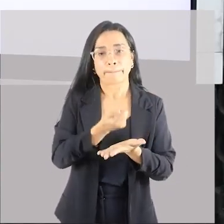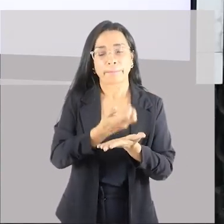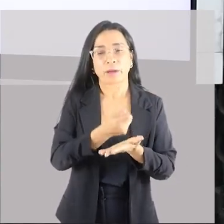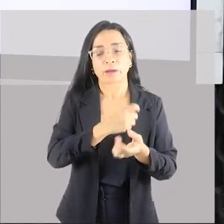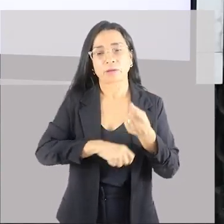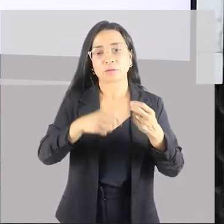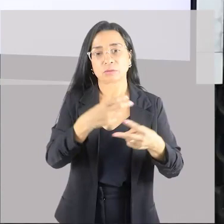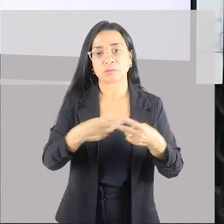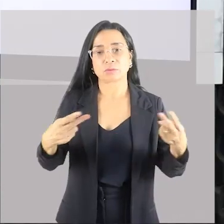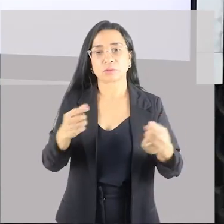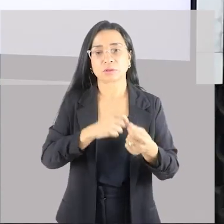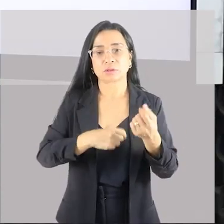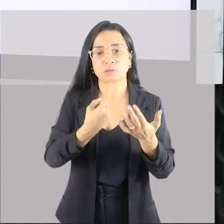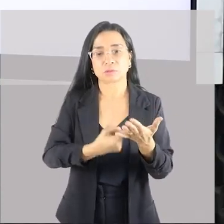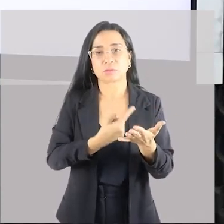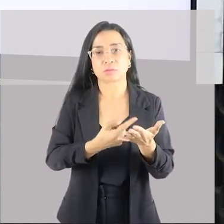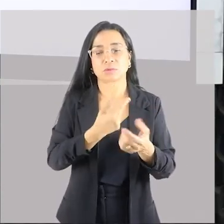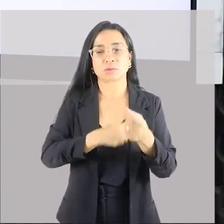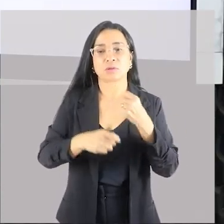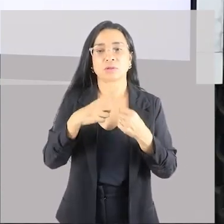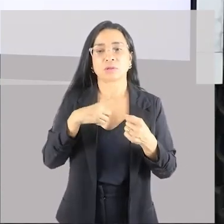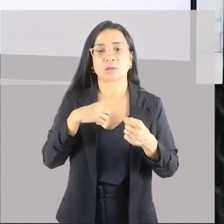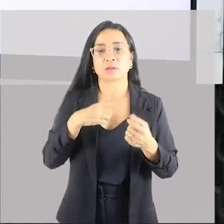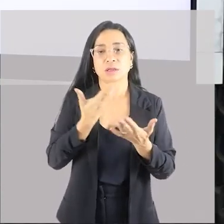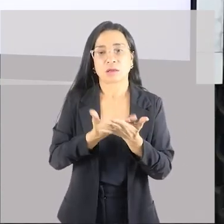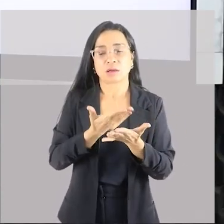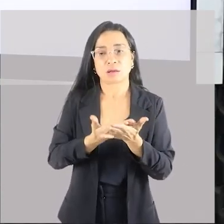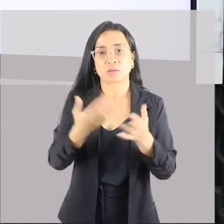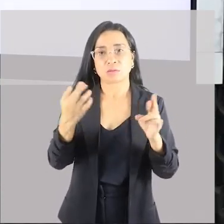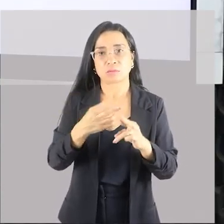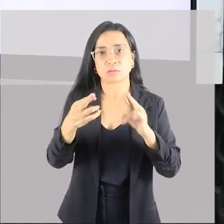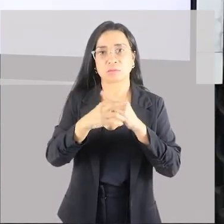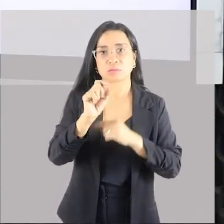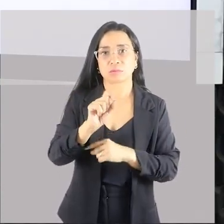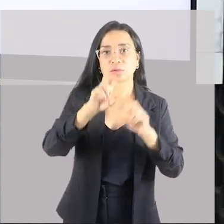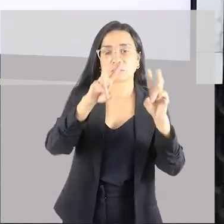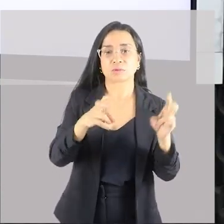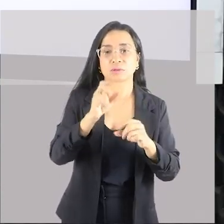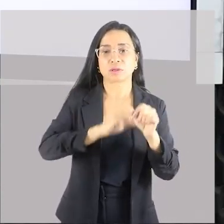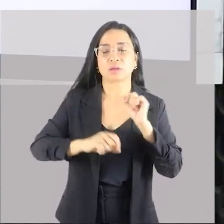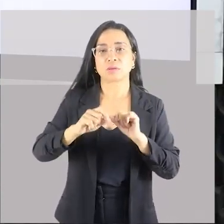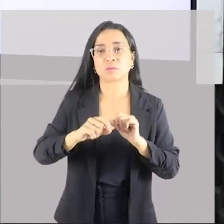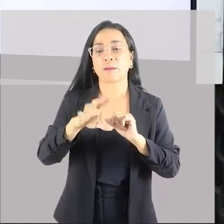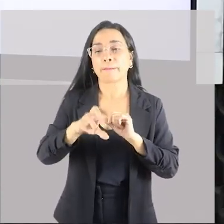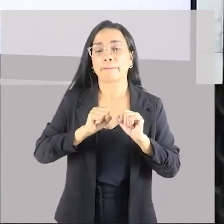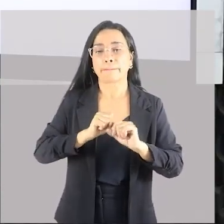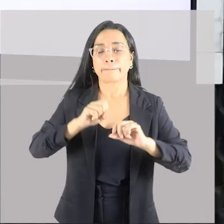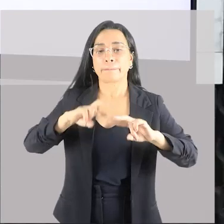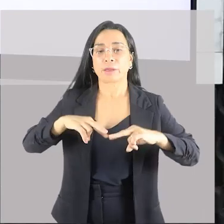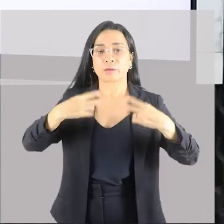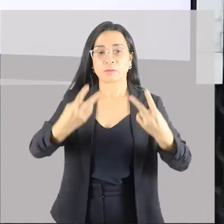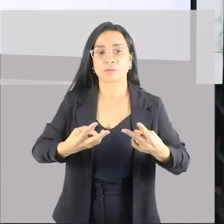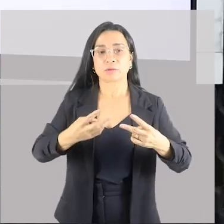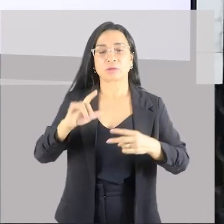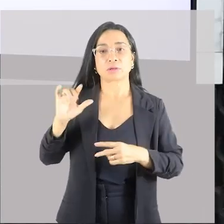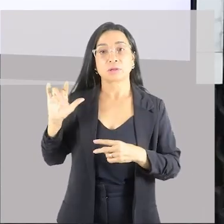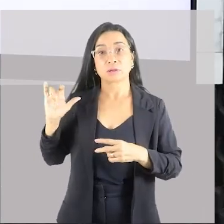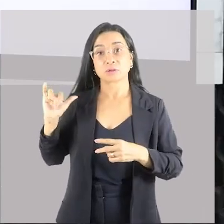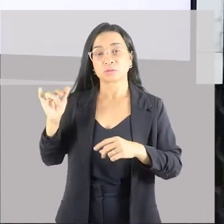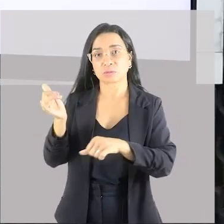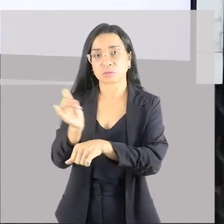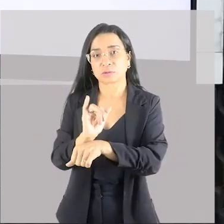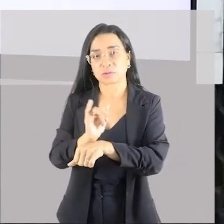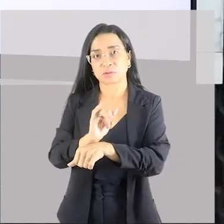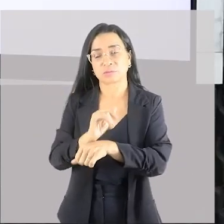materiais. Vão na plataforma Gonçalves Dias, tem mais aulas lá sobre isso, peguem os links, Instagram, YouTube e em breve